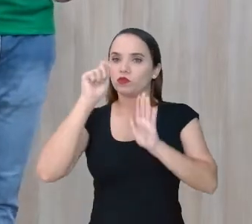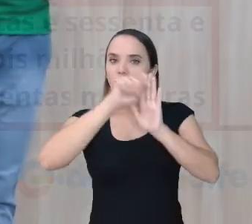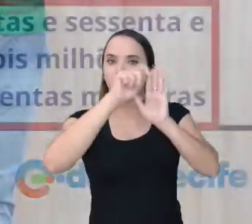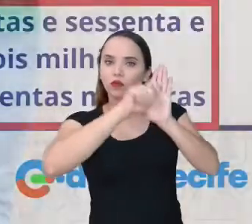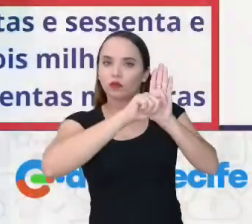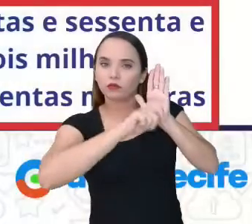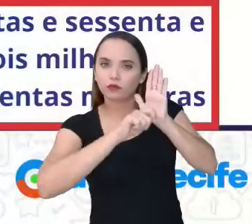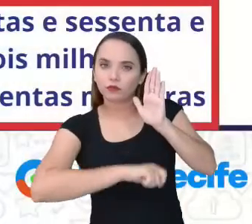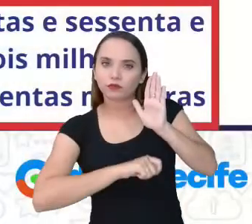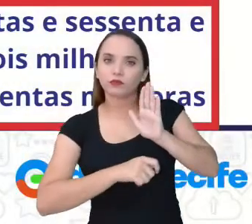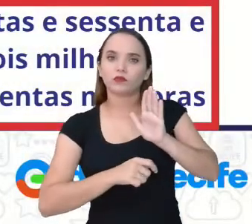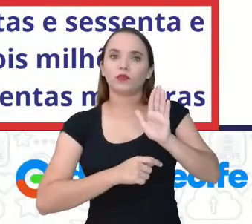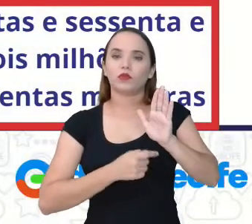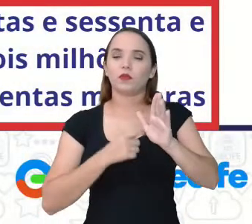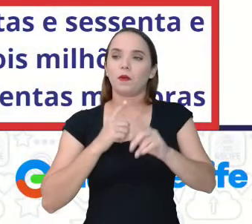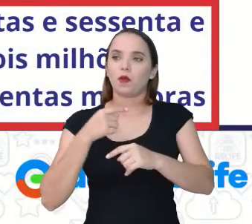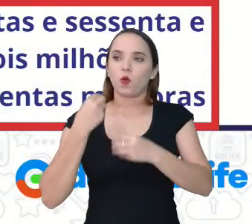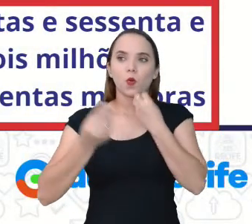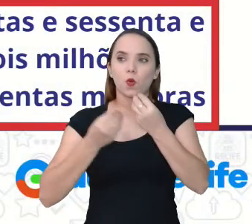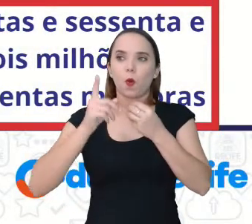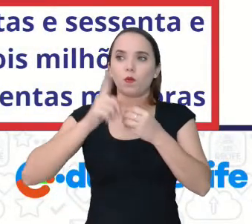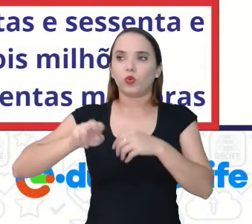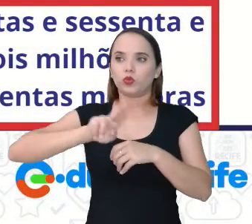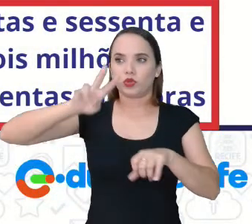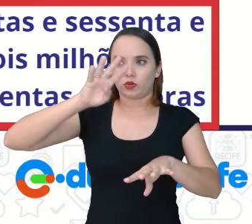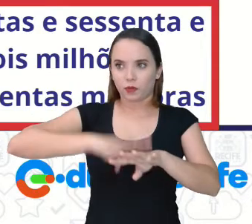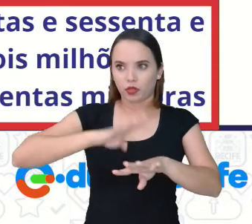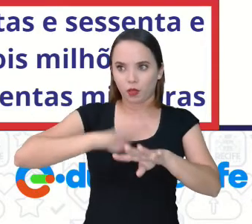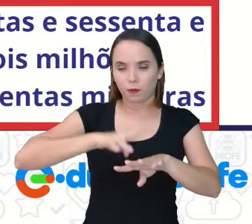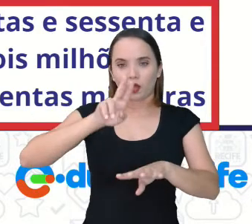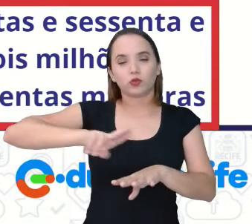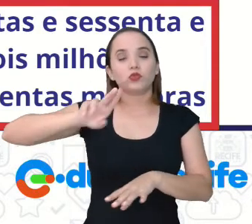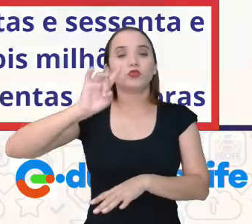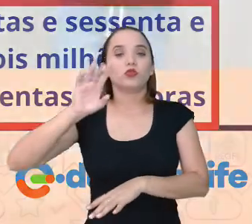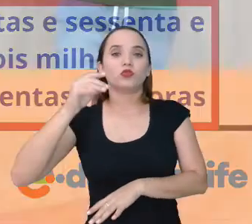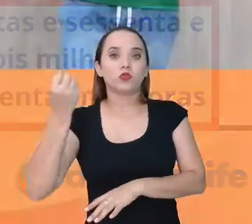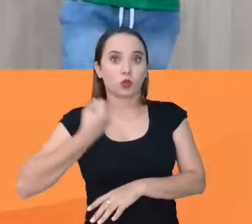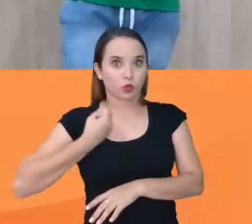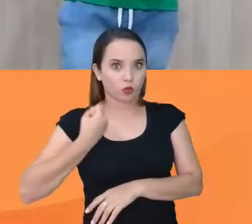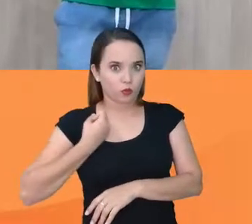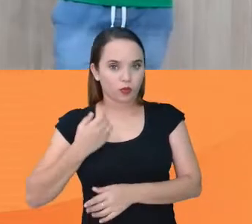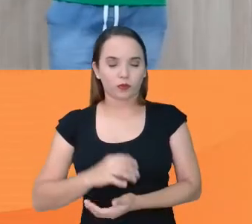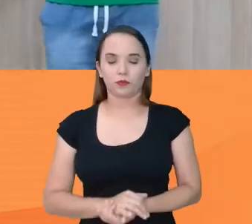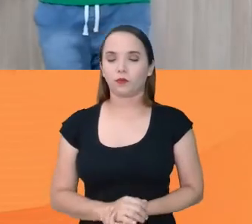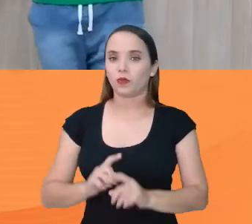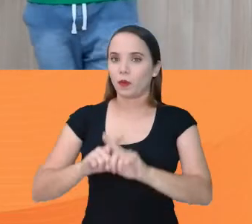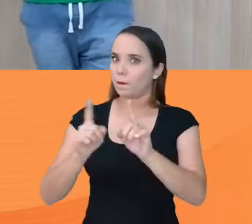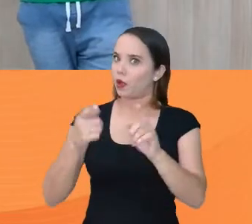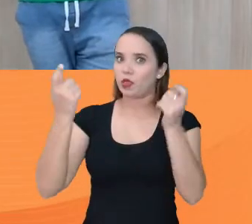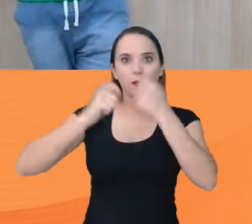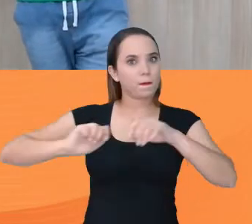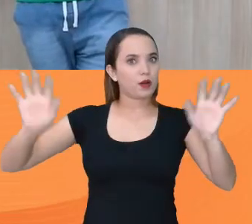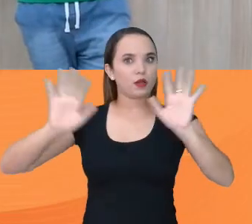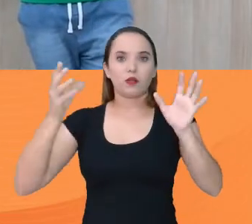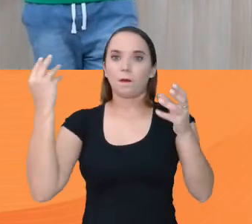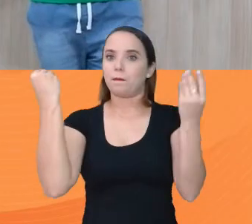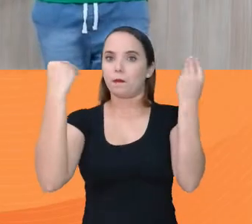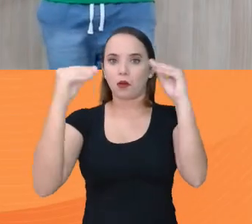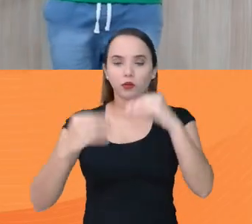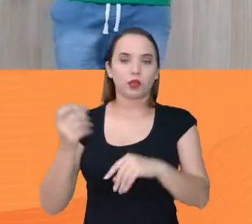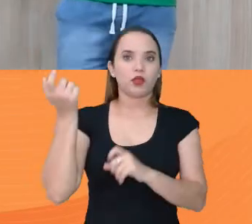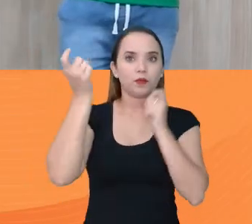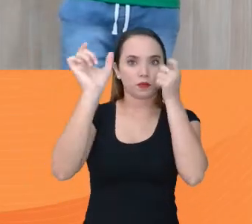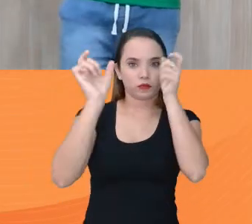números de forma matemática, apenas com números, tá? Mas sem colocar as palavrinhas, sem colocar